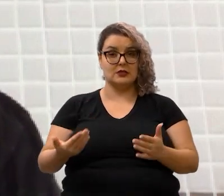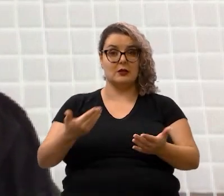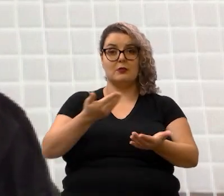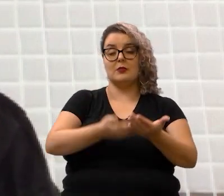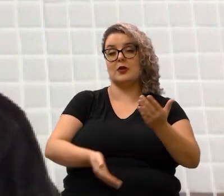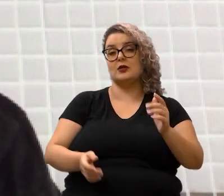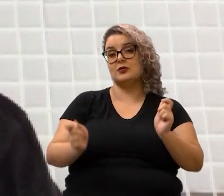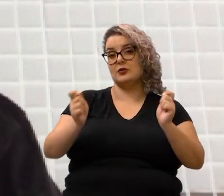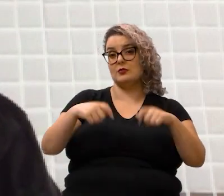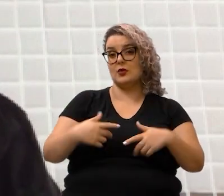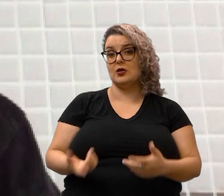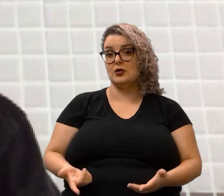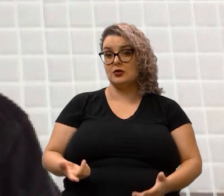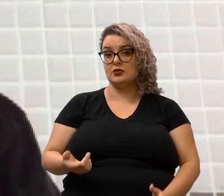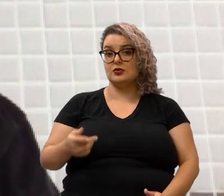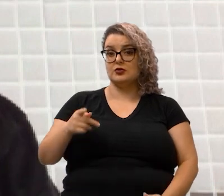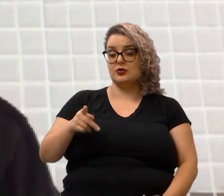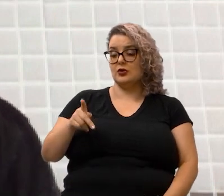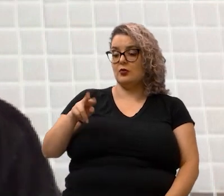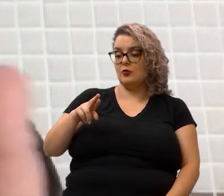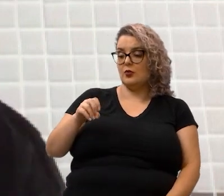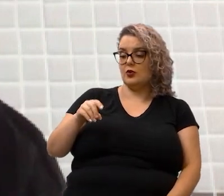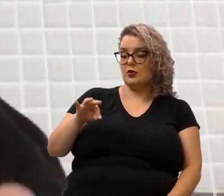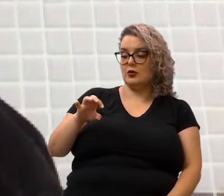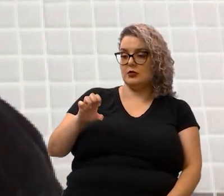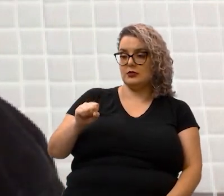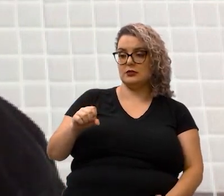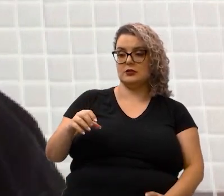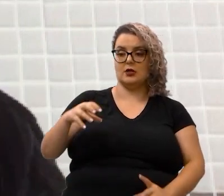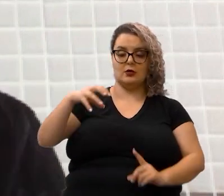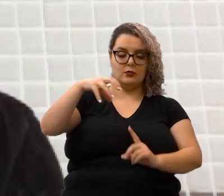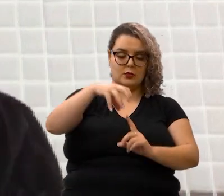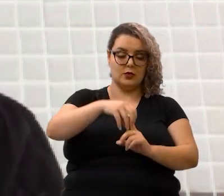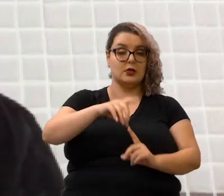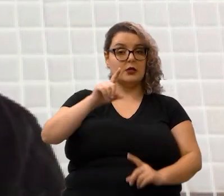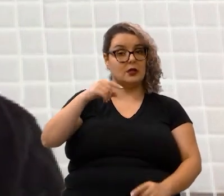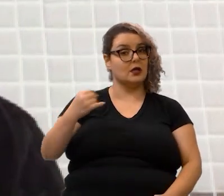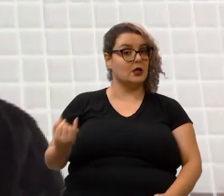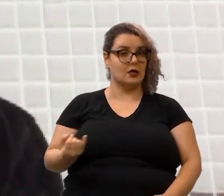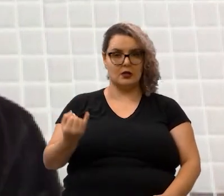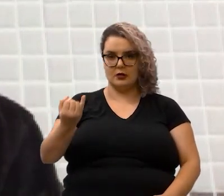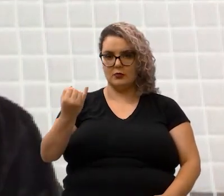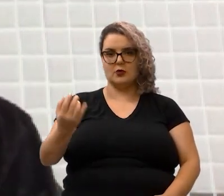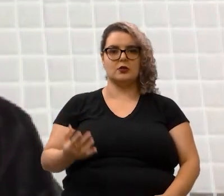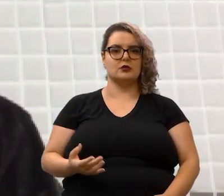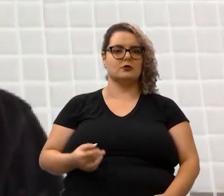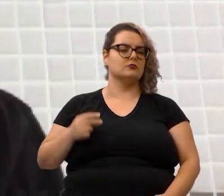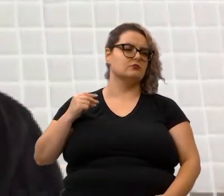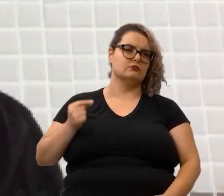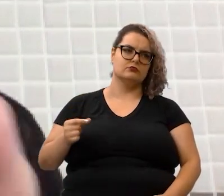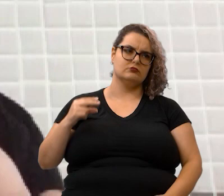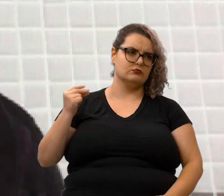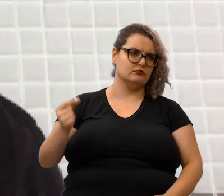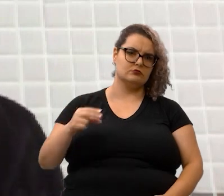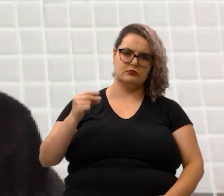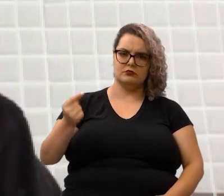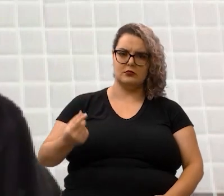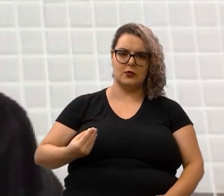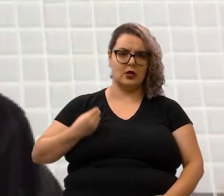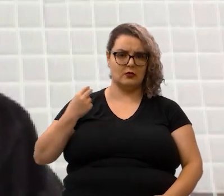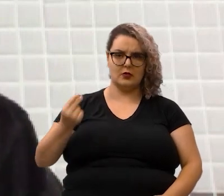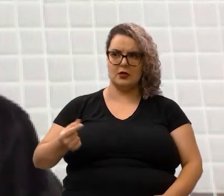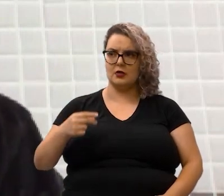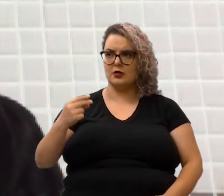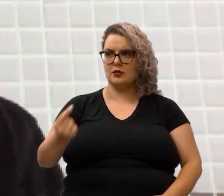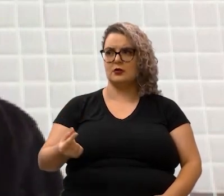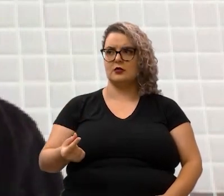a possibilidade de colocar uma prótese de recobrimento, que é uma solução assim ideal, que esse paciente vai viver com essa prótese provavelmente o resto da